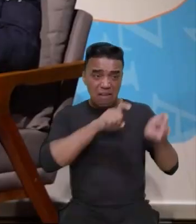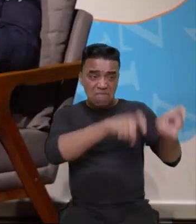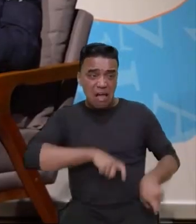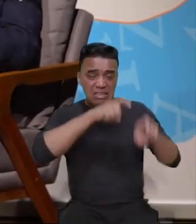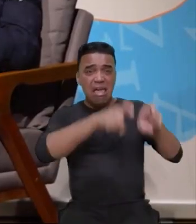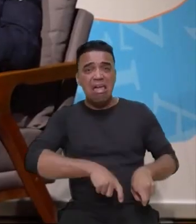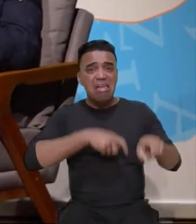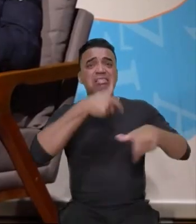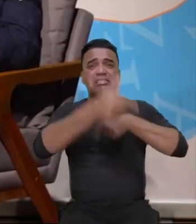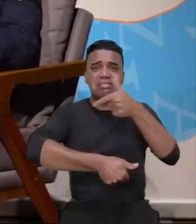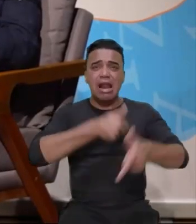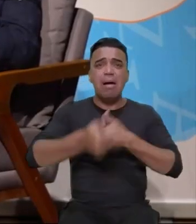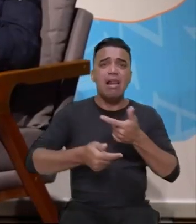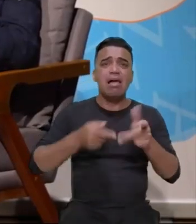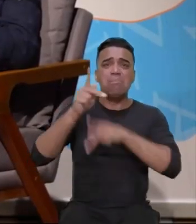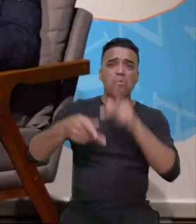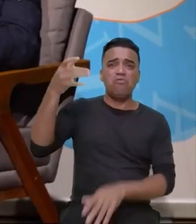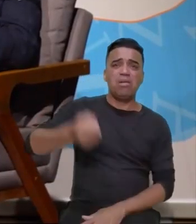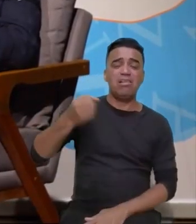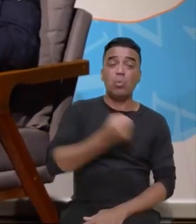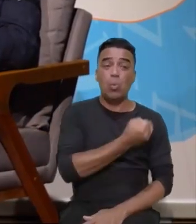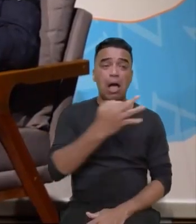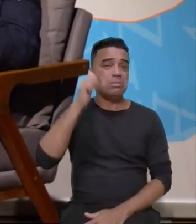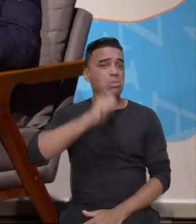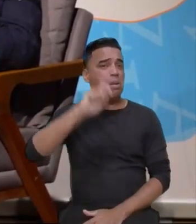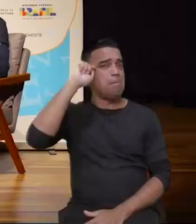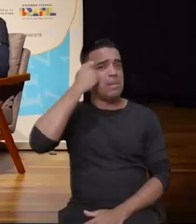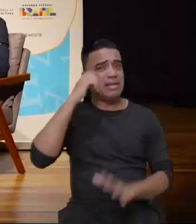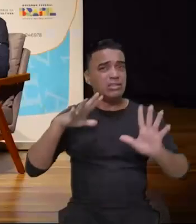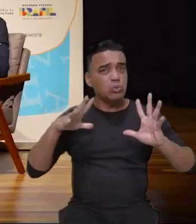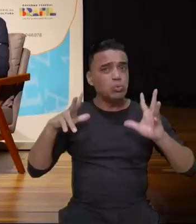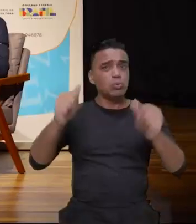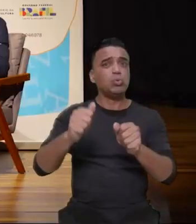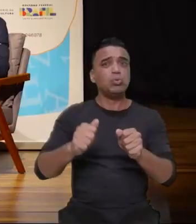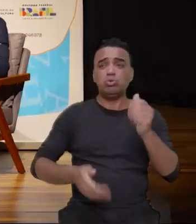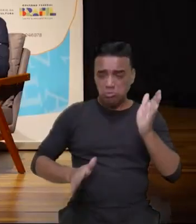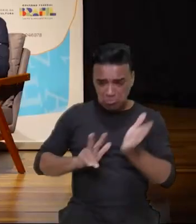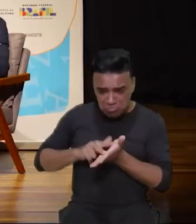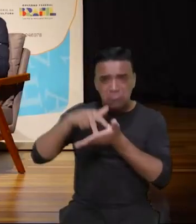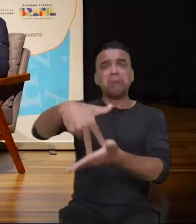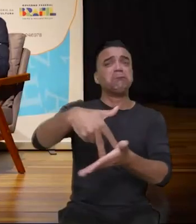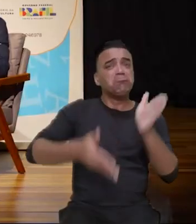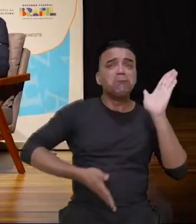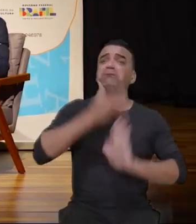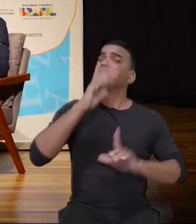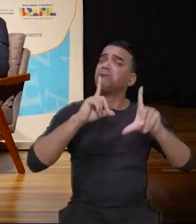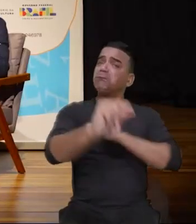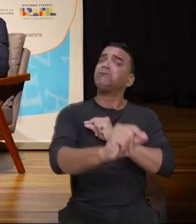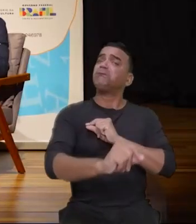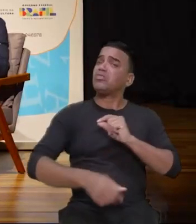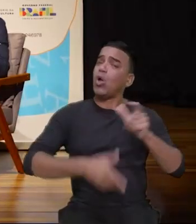que, então, tantas e tantas negras na senzala? Por que todos não se arribavam à procura de outros lugares